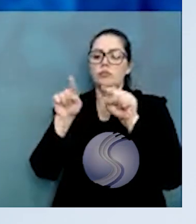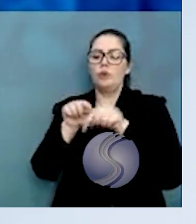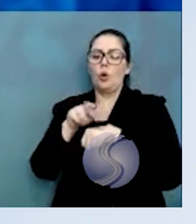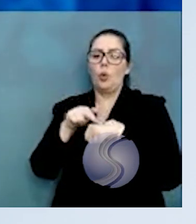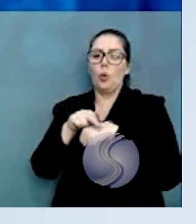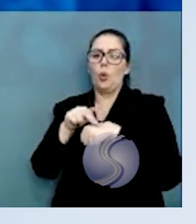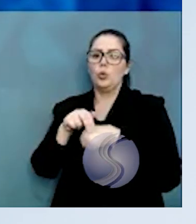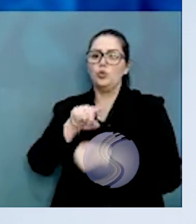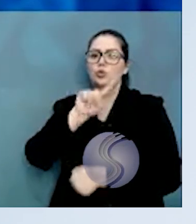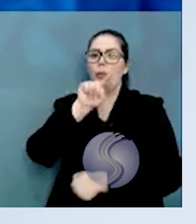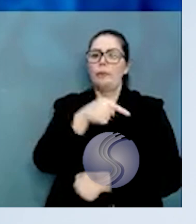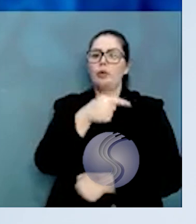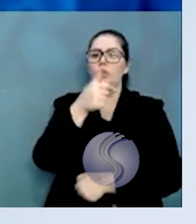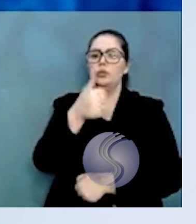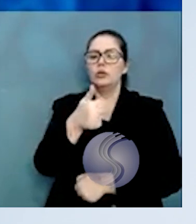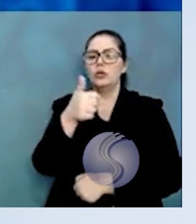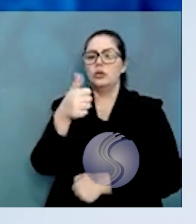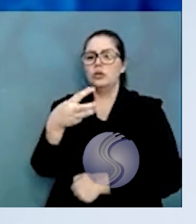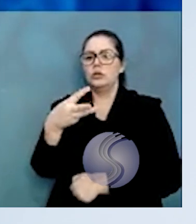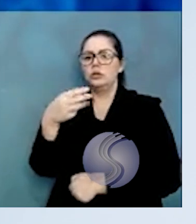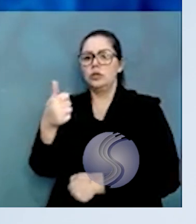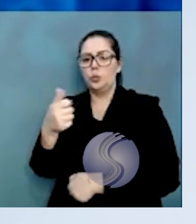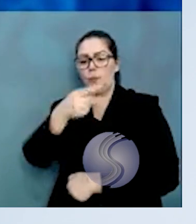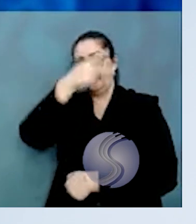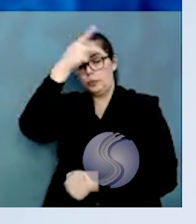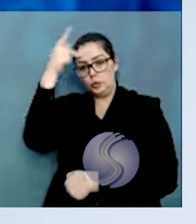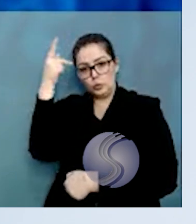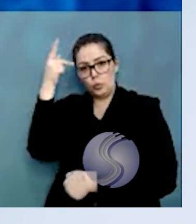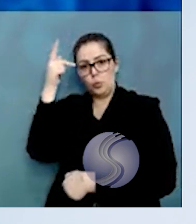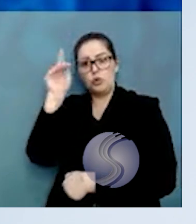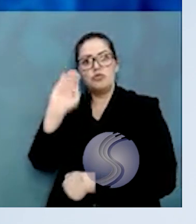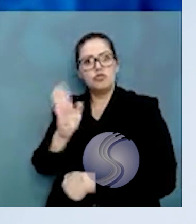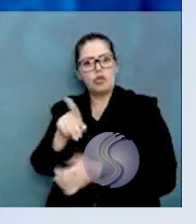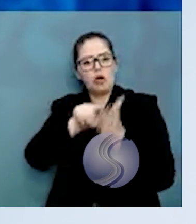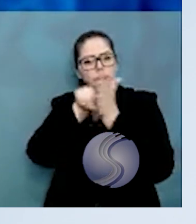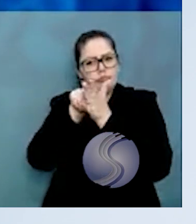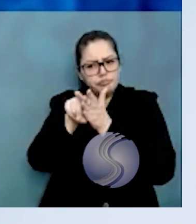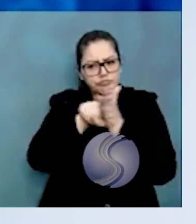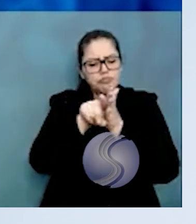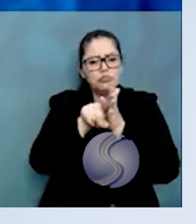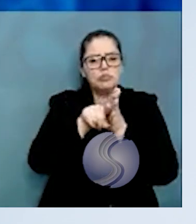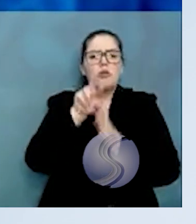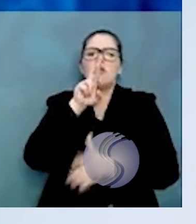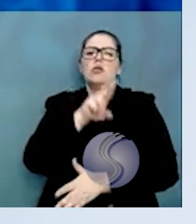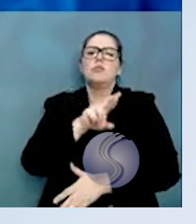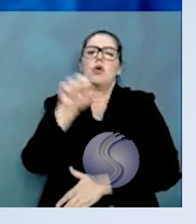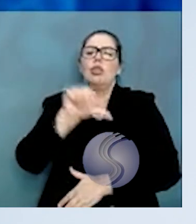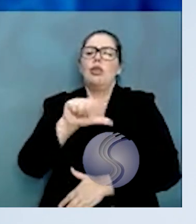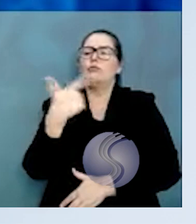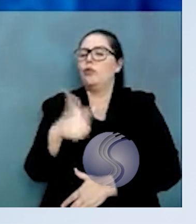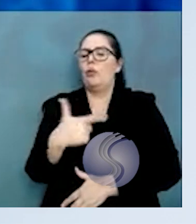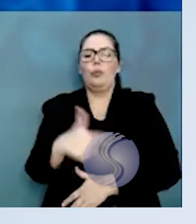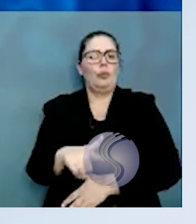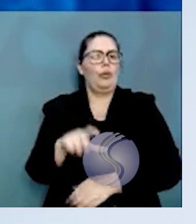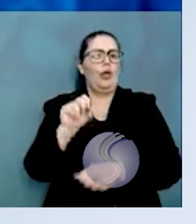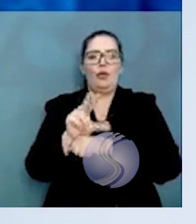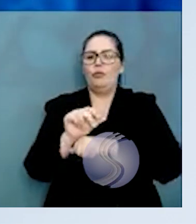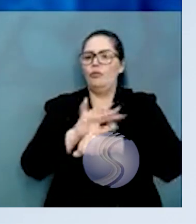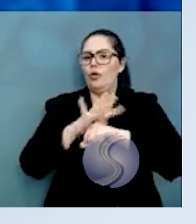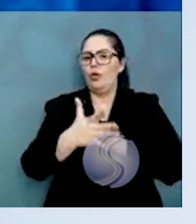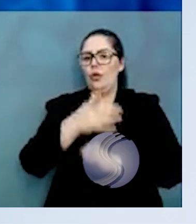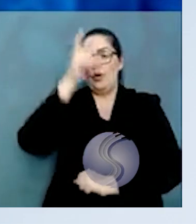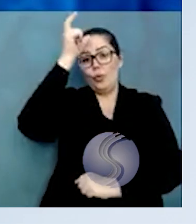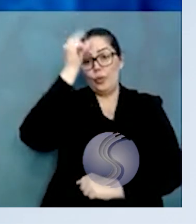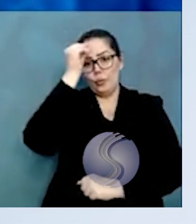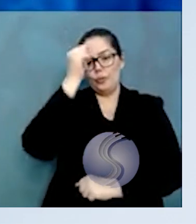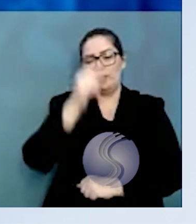1.131 descartados, voltou também uma quantidade grande de descartados, se eu não me engano 40, 50 casos negativos, descartados, fomos